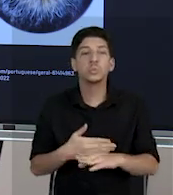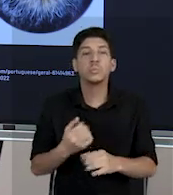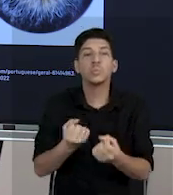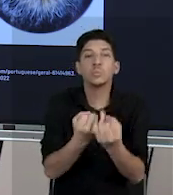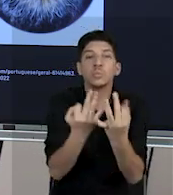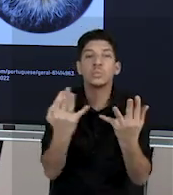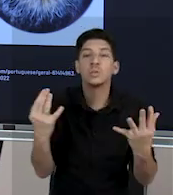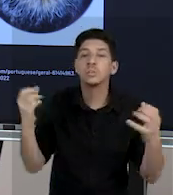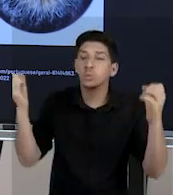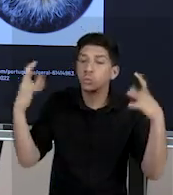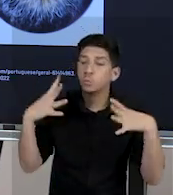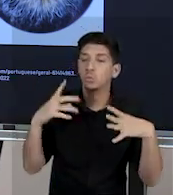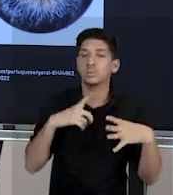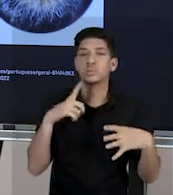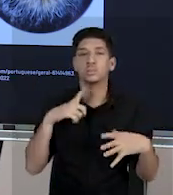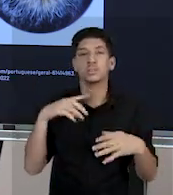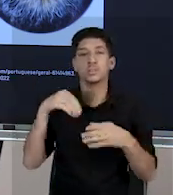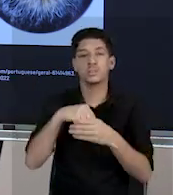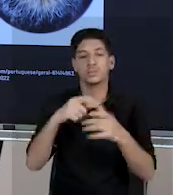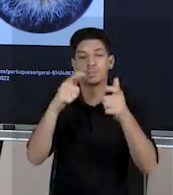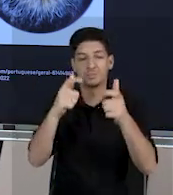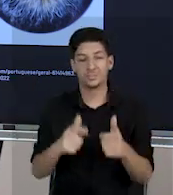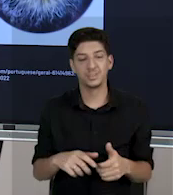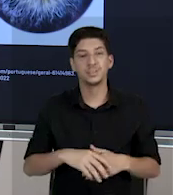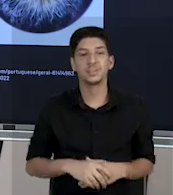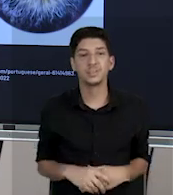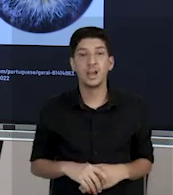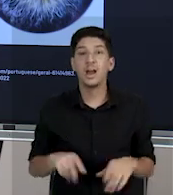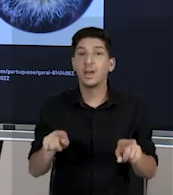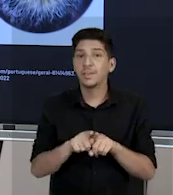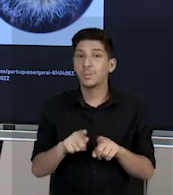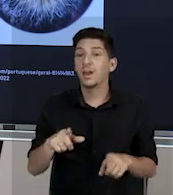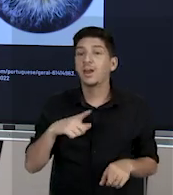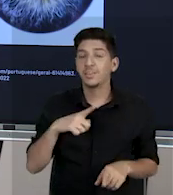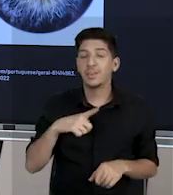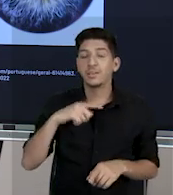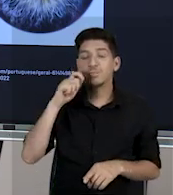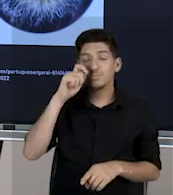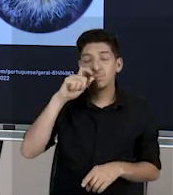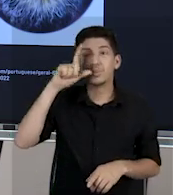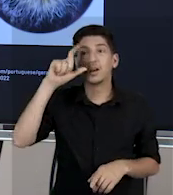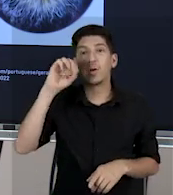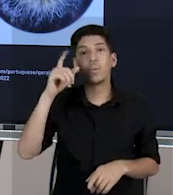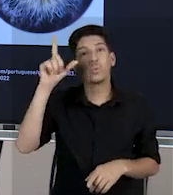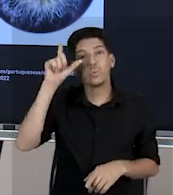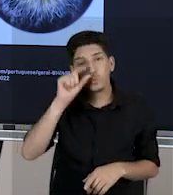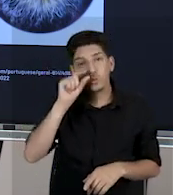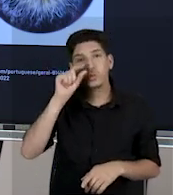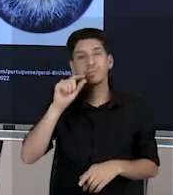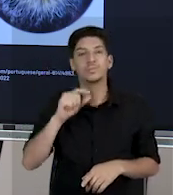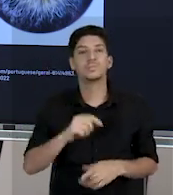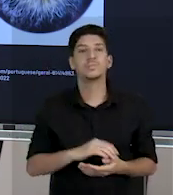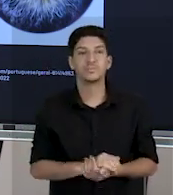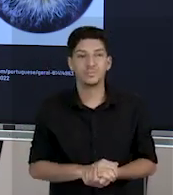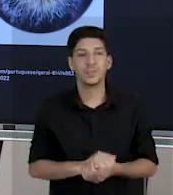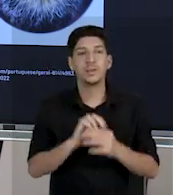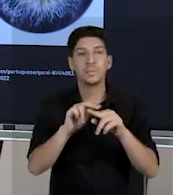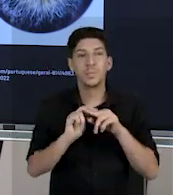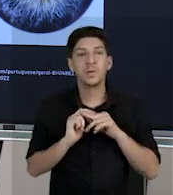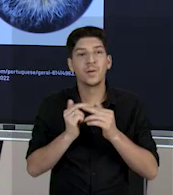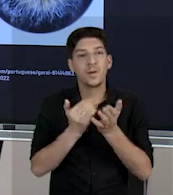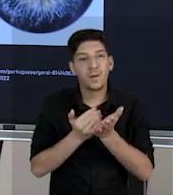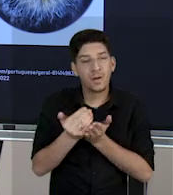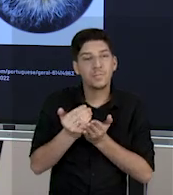luminosidade disponível no ambiente. E essa acomodação inclui abertura ou fechamento ali da pupila. E aí nós vamos começar, de repente,